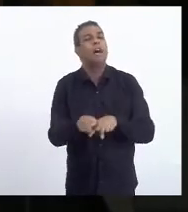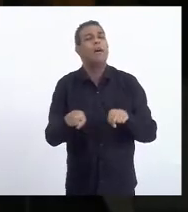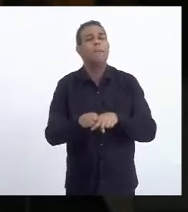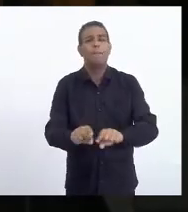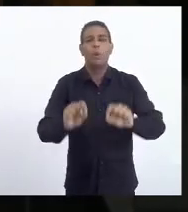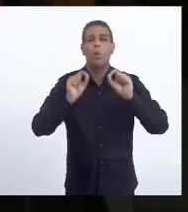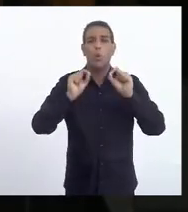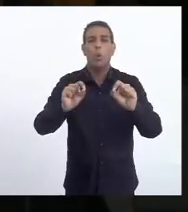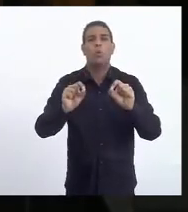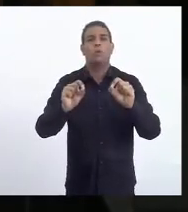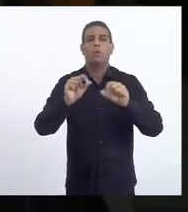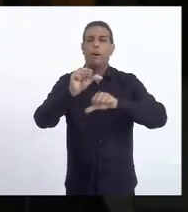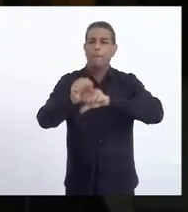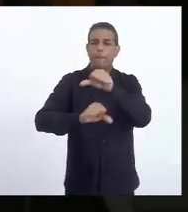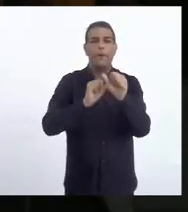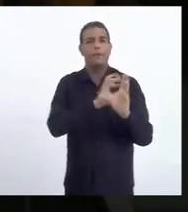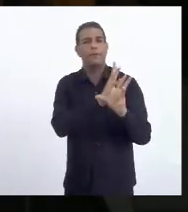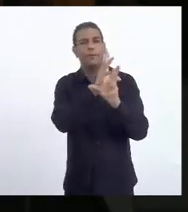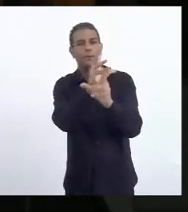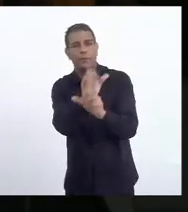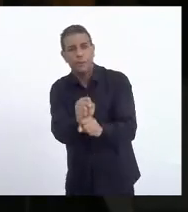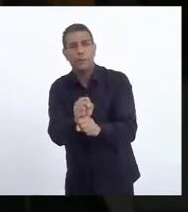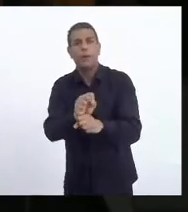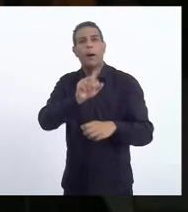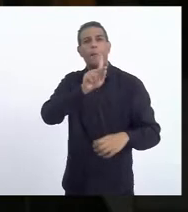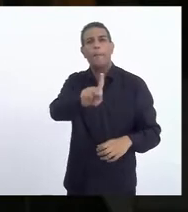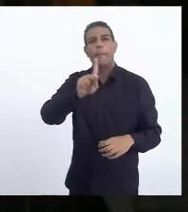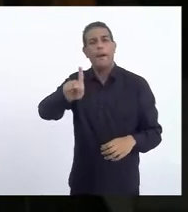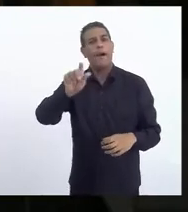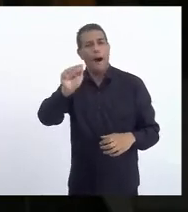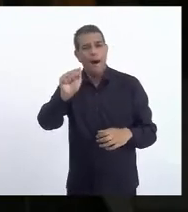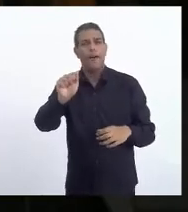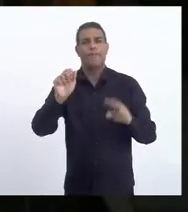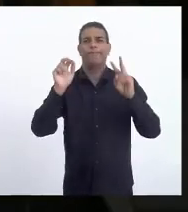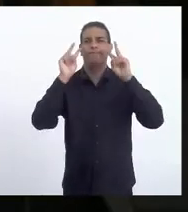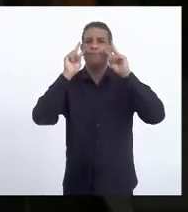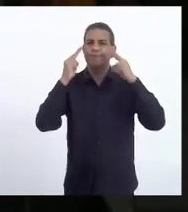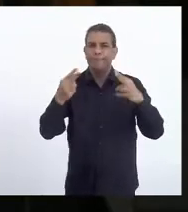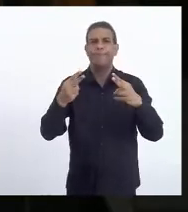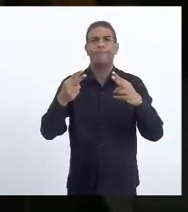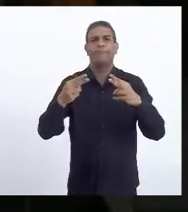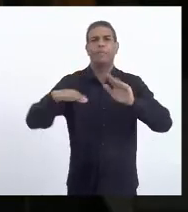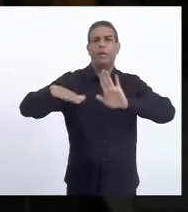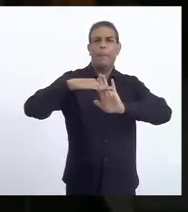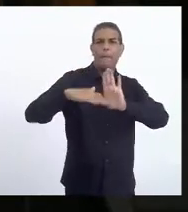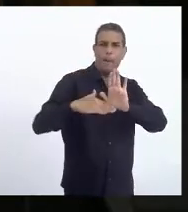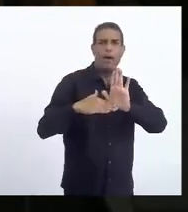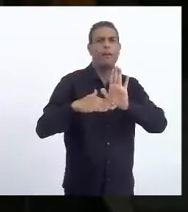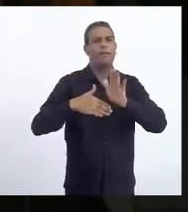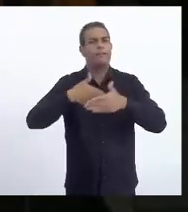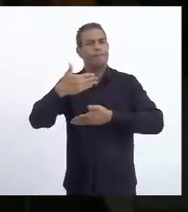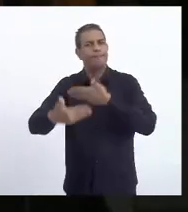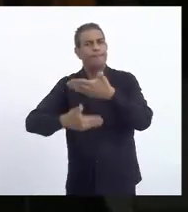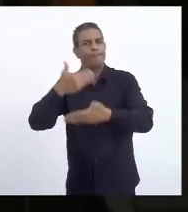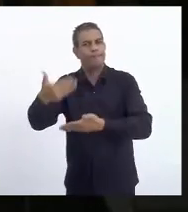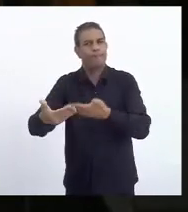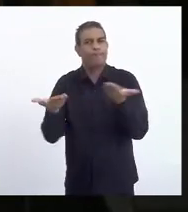também a revisão do PPA Isto é a revisão do plano plurianual